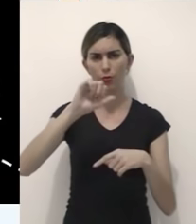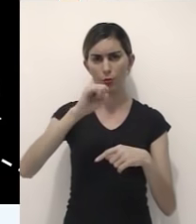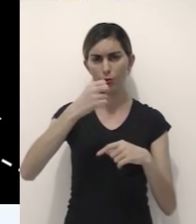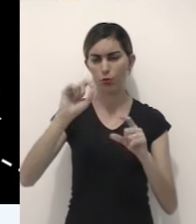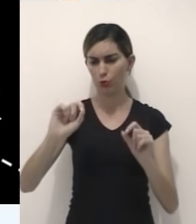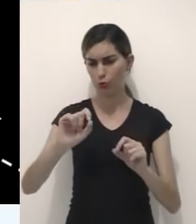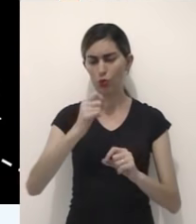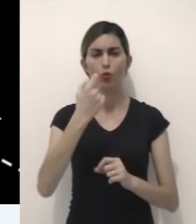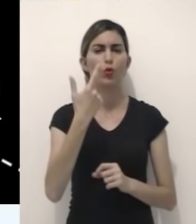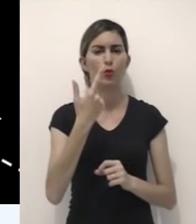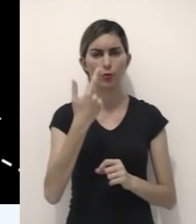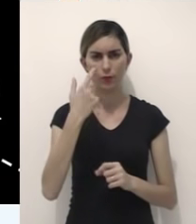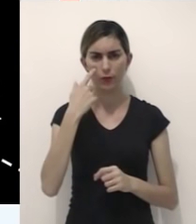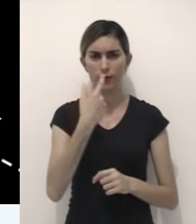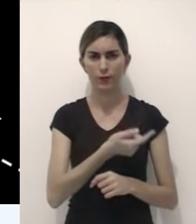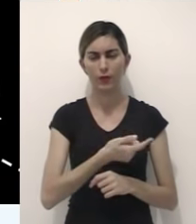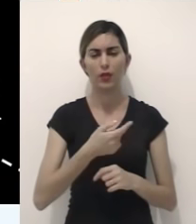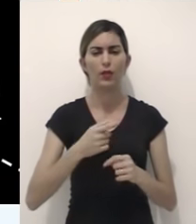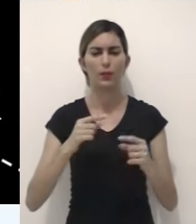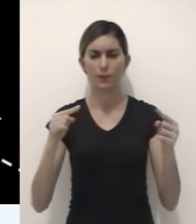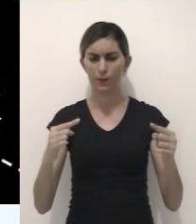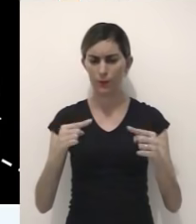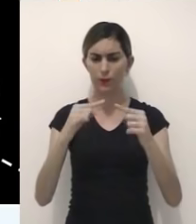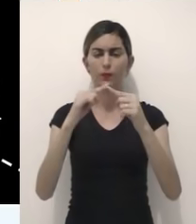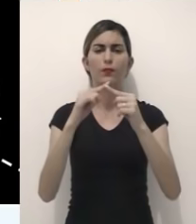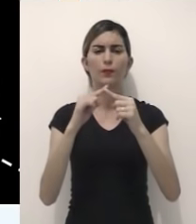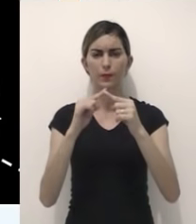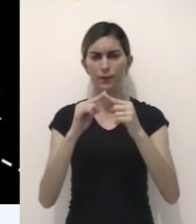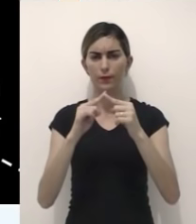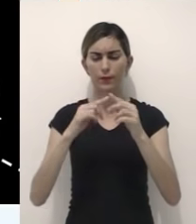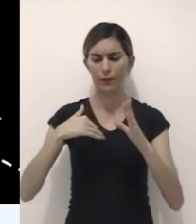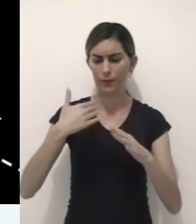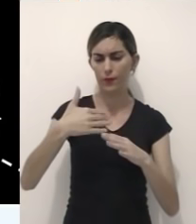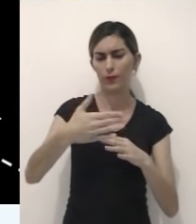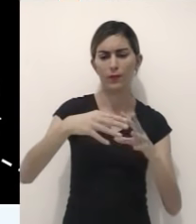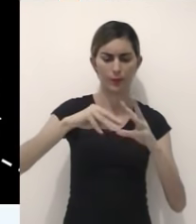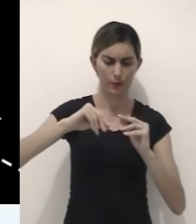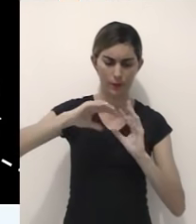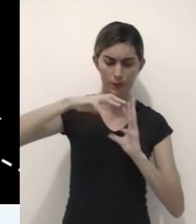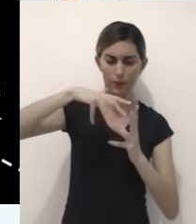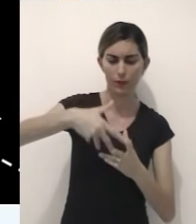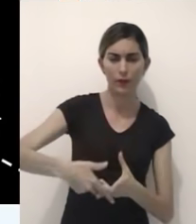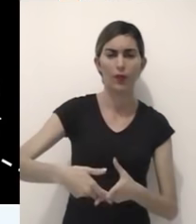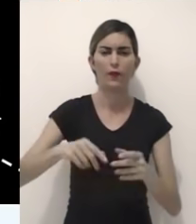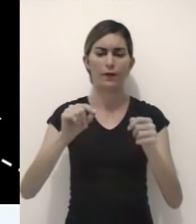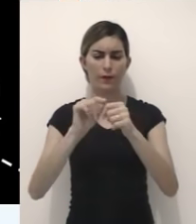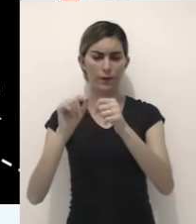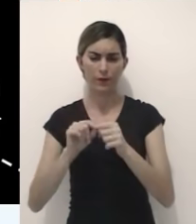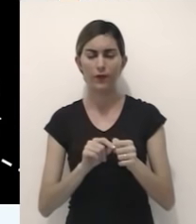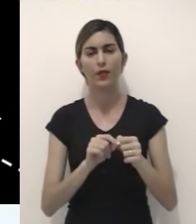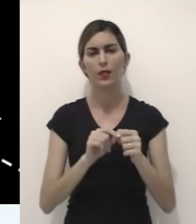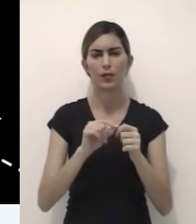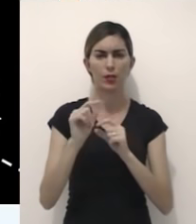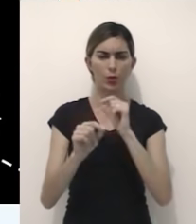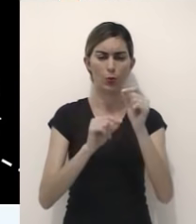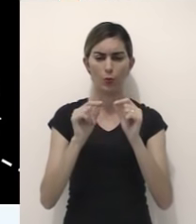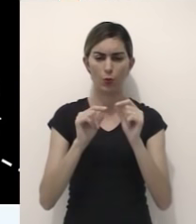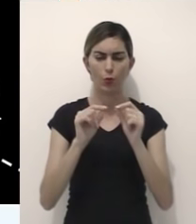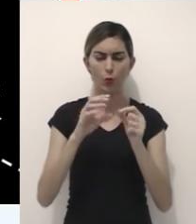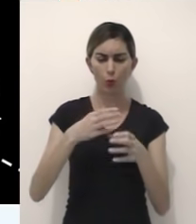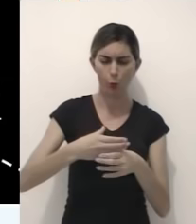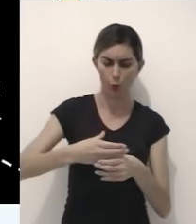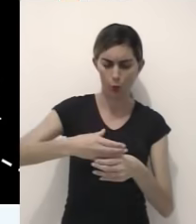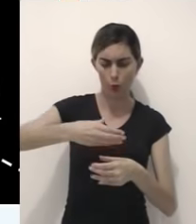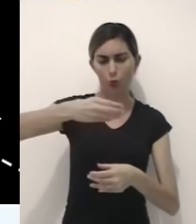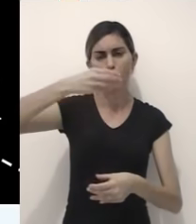nosso astro Sol vai se cruzar, vai passar pela Terra e vai formar uma espécie de